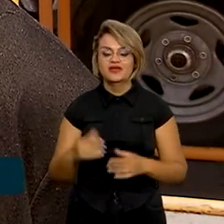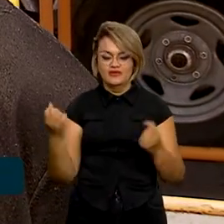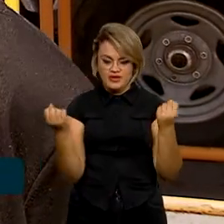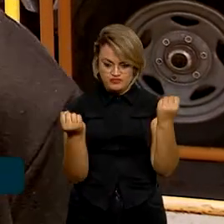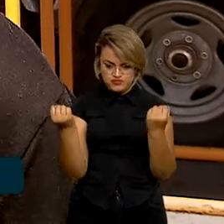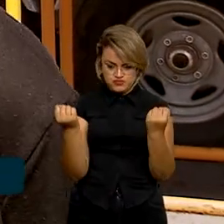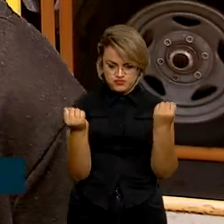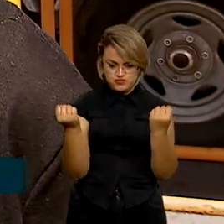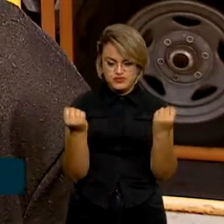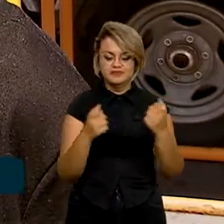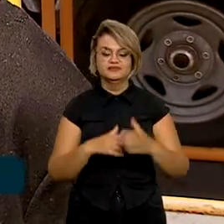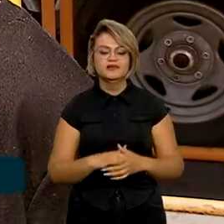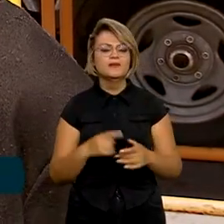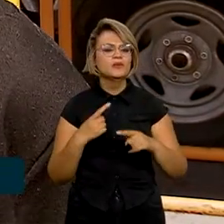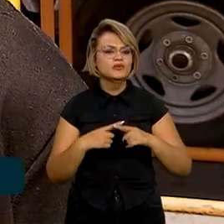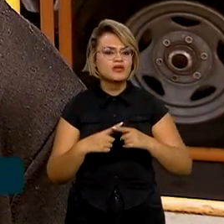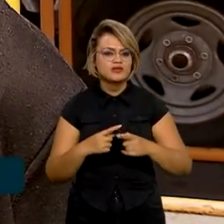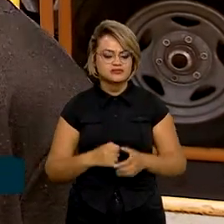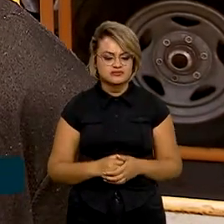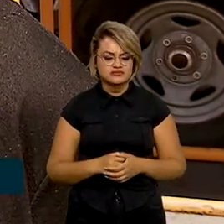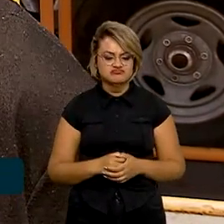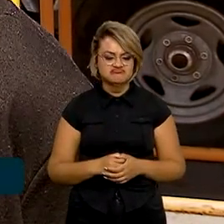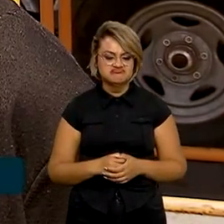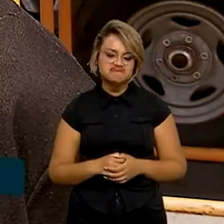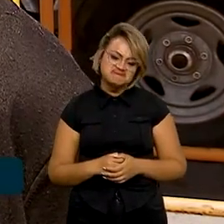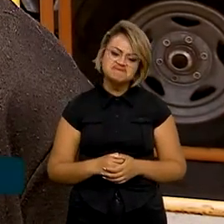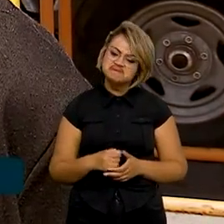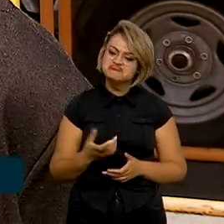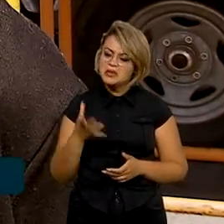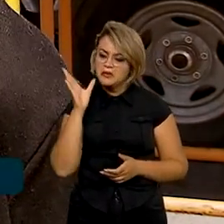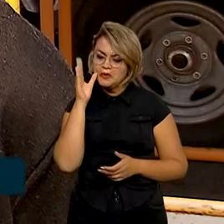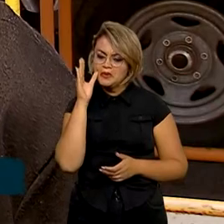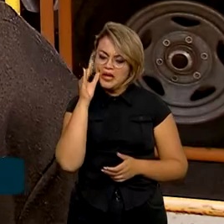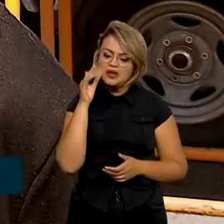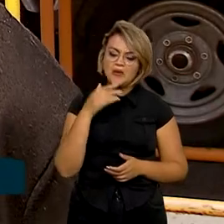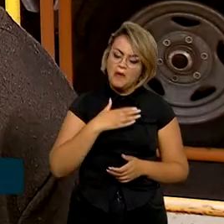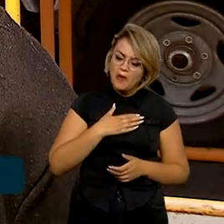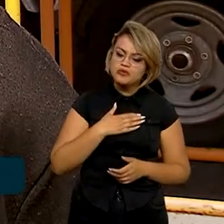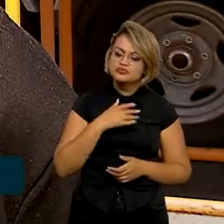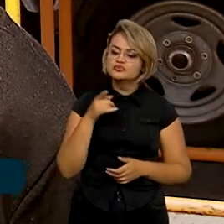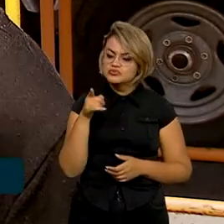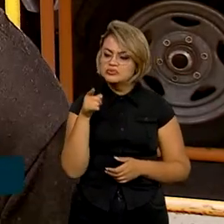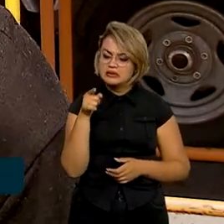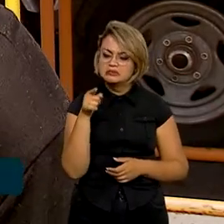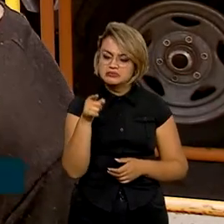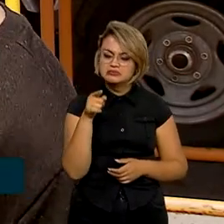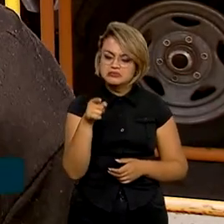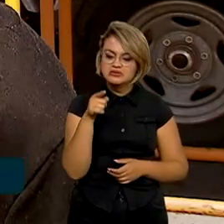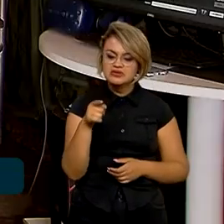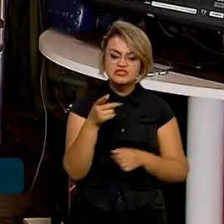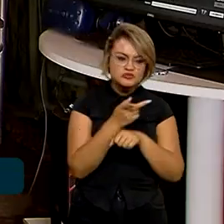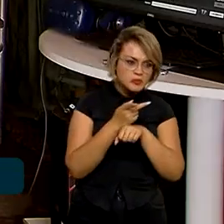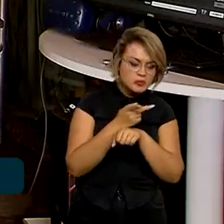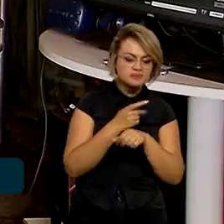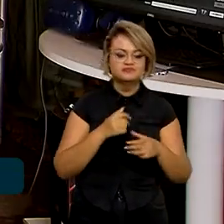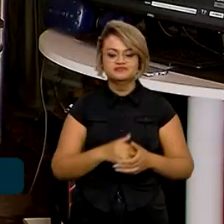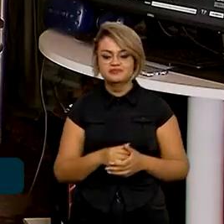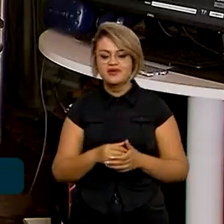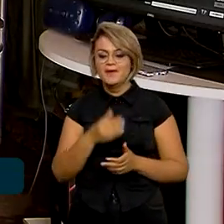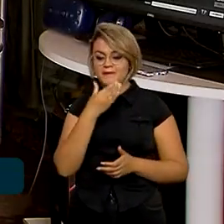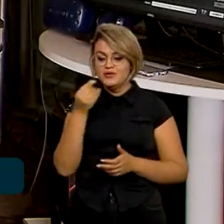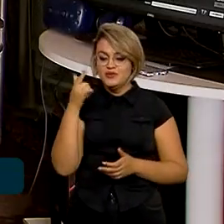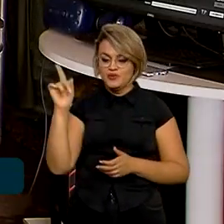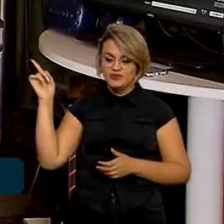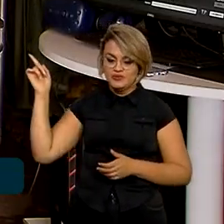de caça. Por quê? Eu quero ser porque eu gosto muito de caça. Já o José